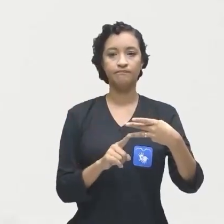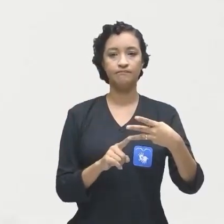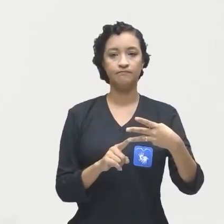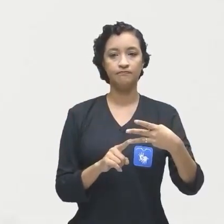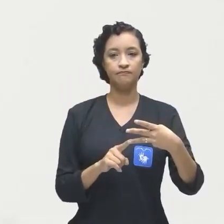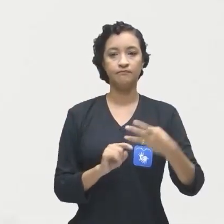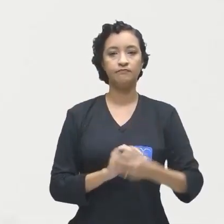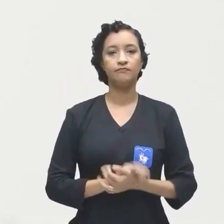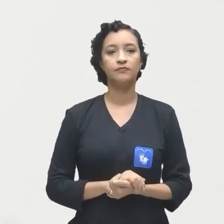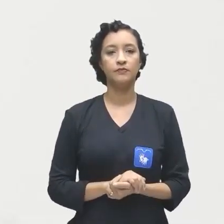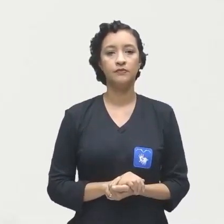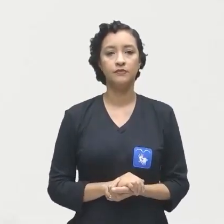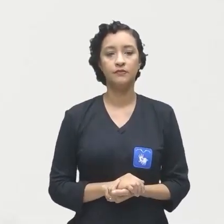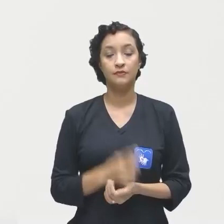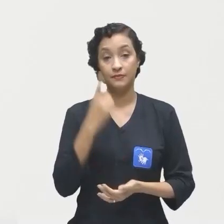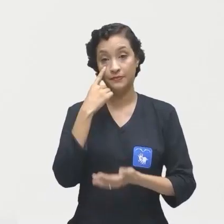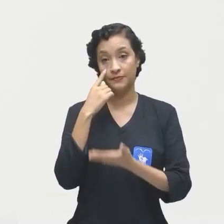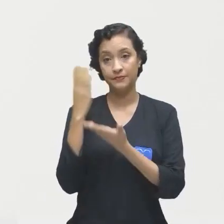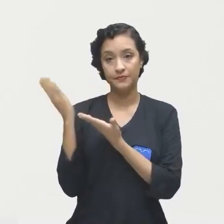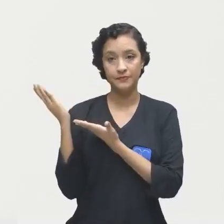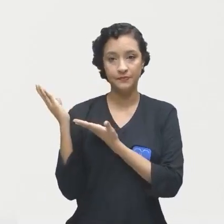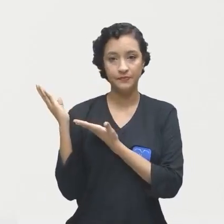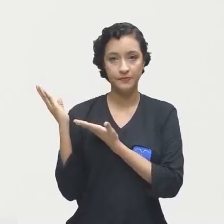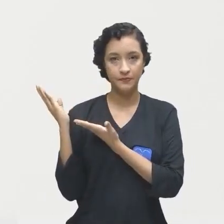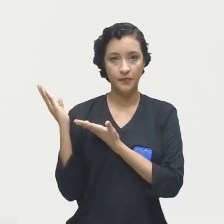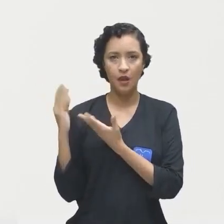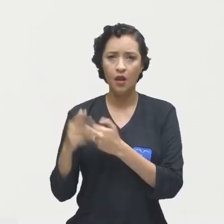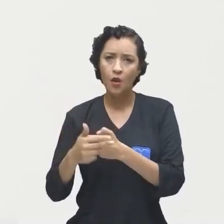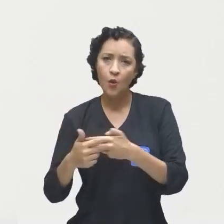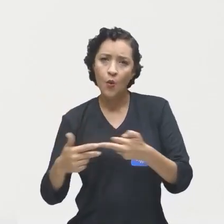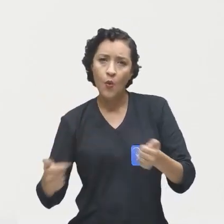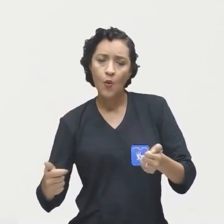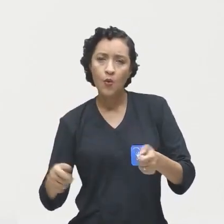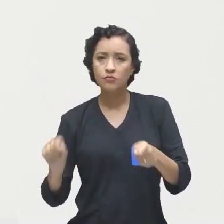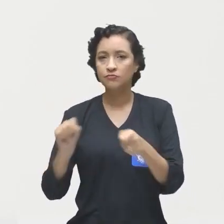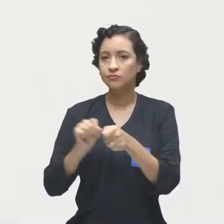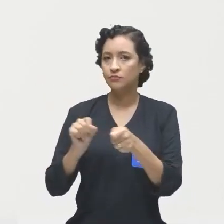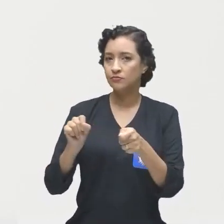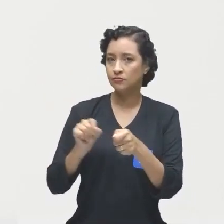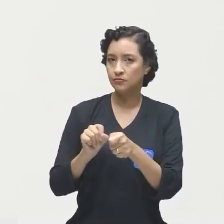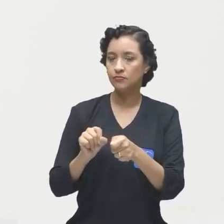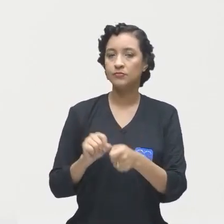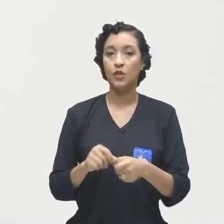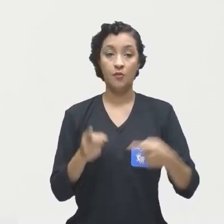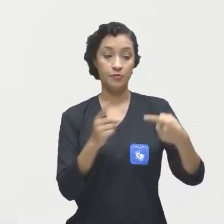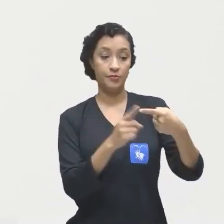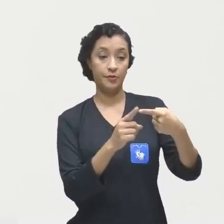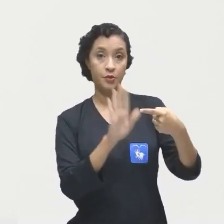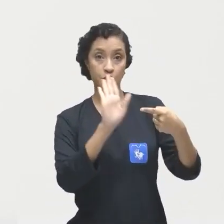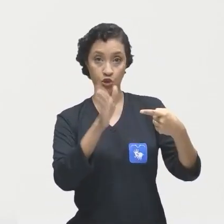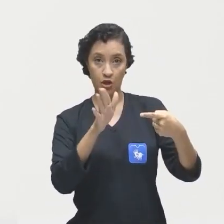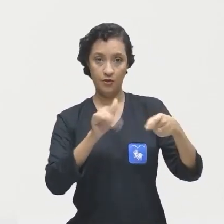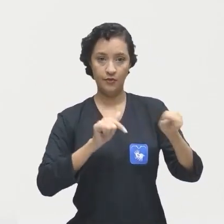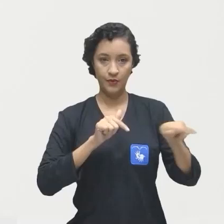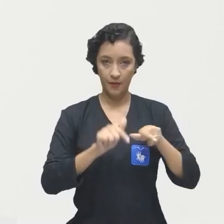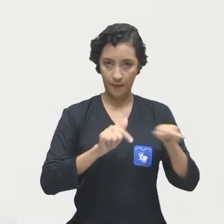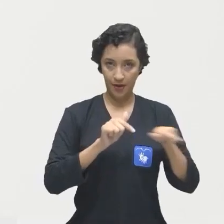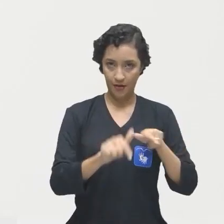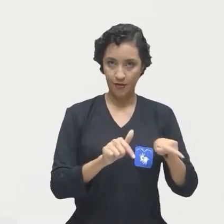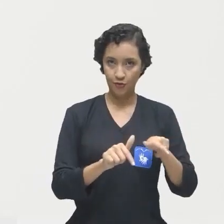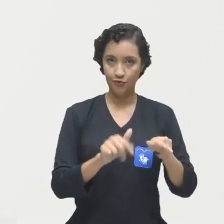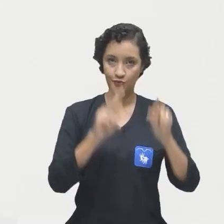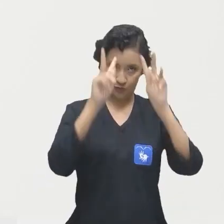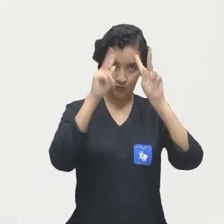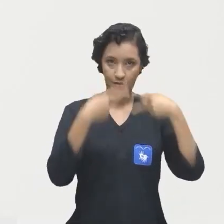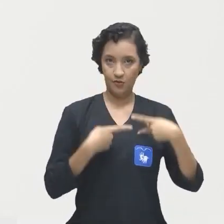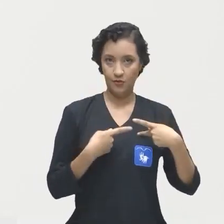Bens de produção. É claro que o primeiro recurso é o trabalho humano e o segundo recurso que você